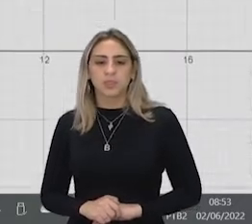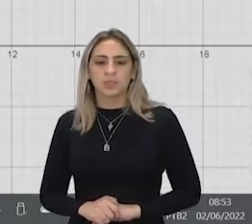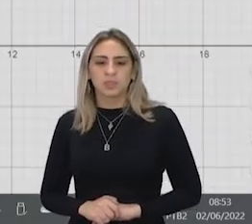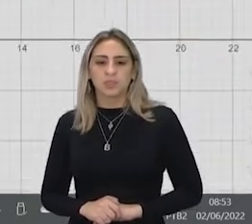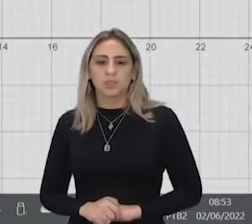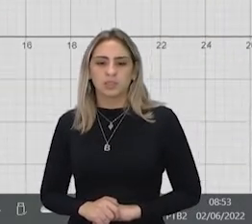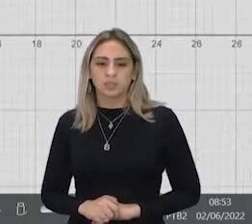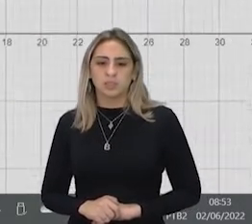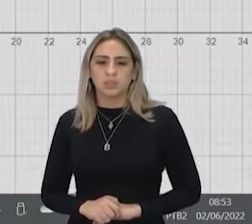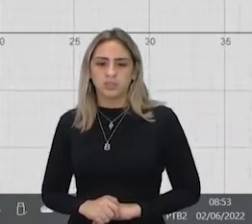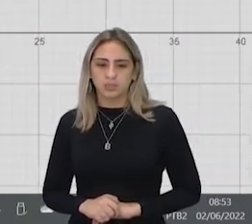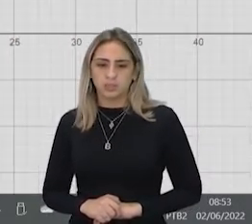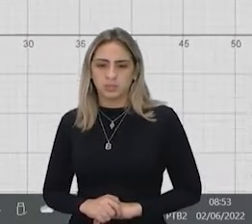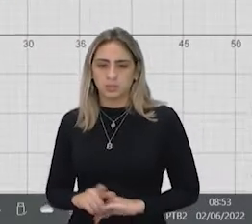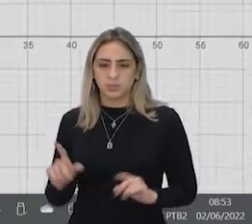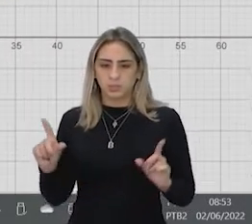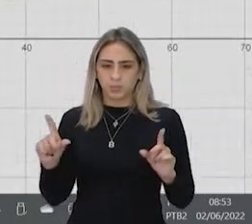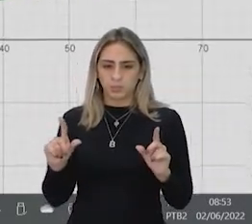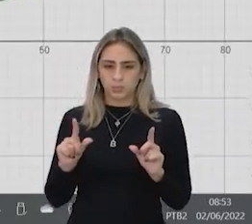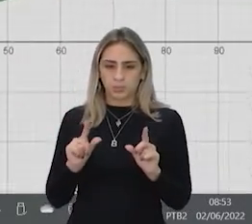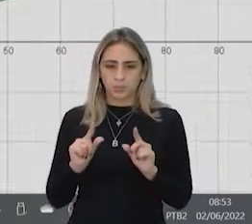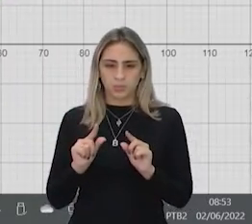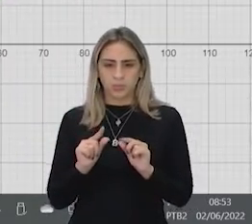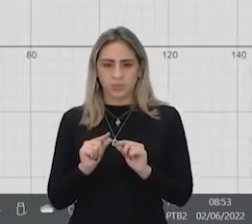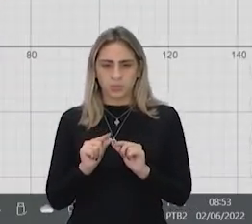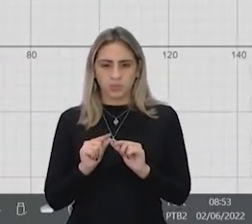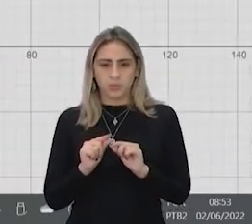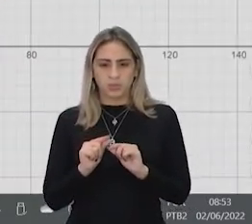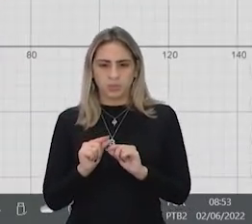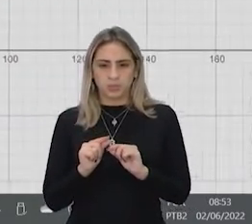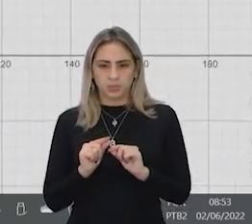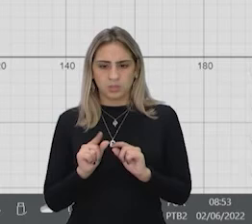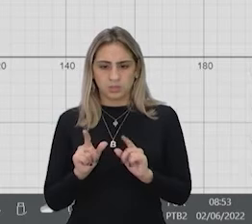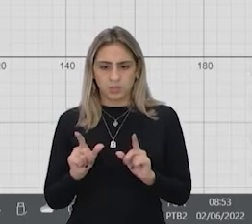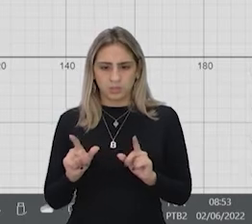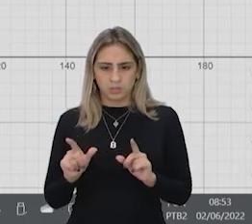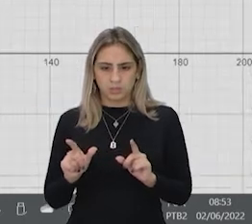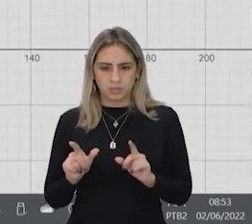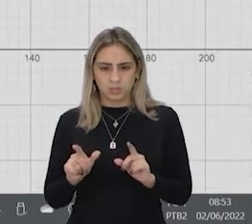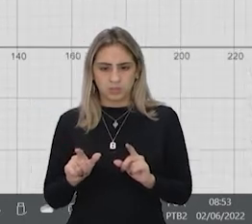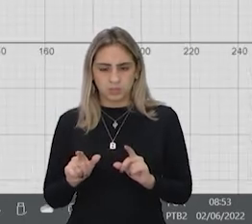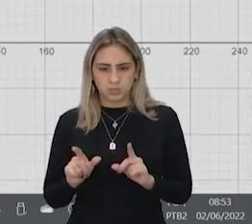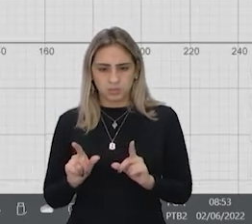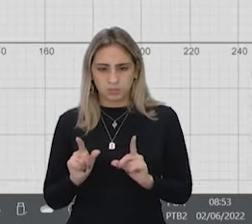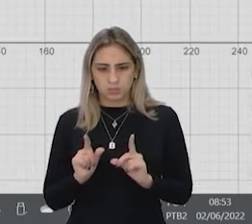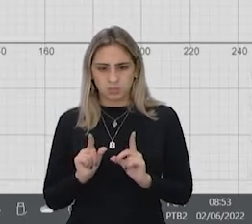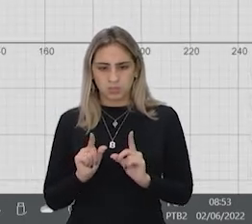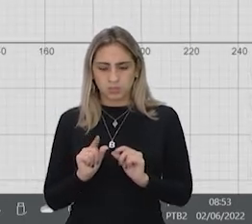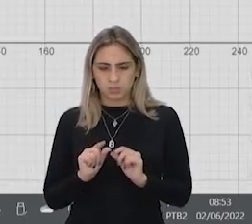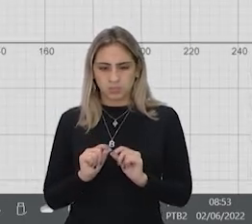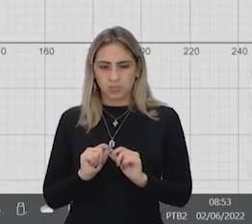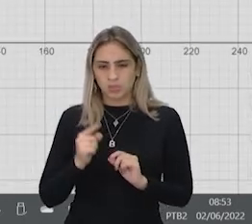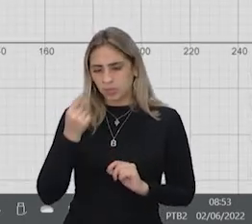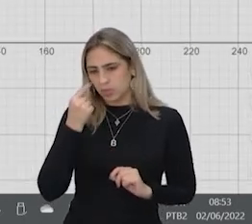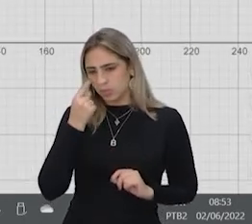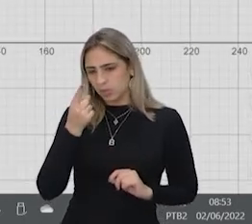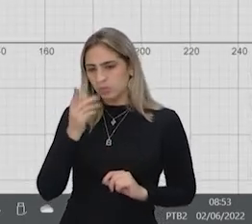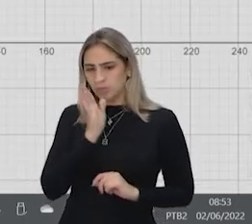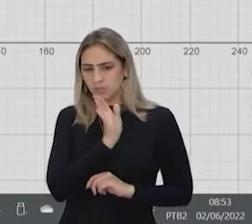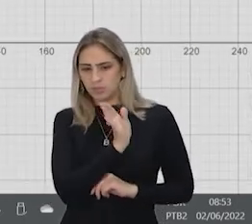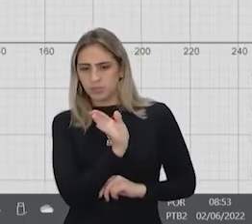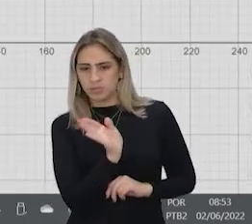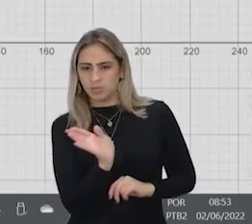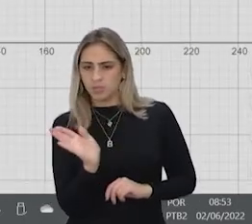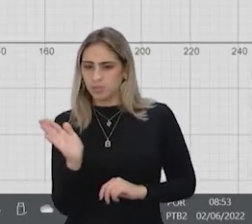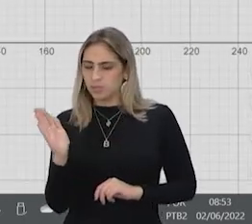ó, ou diminuindo ou aumentando aí, ó, você vai achar a curva. Conforme a gente já tinha previsto, né? É uma